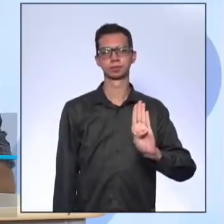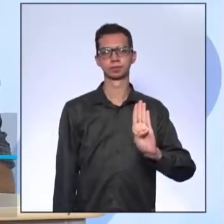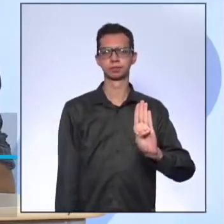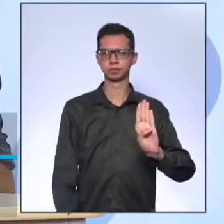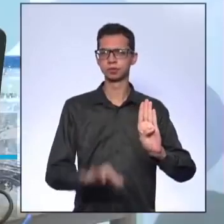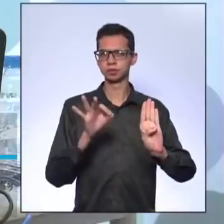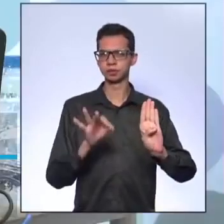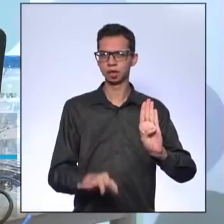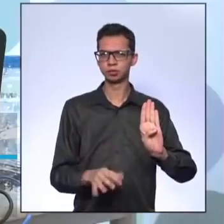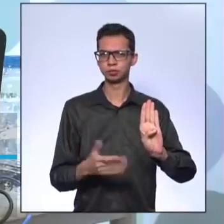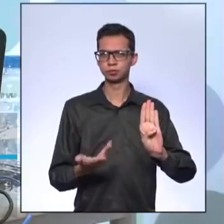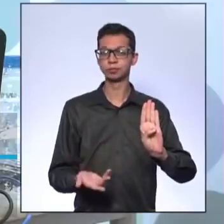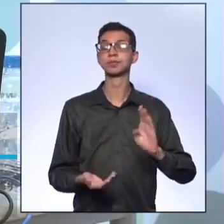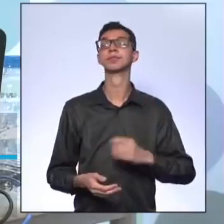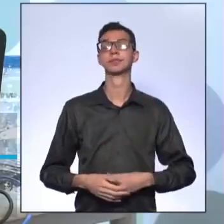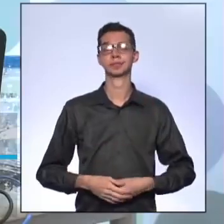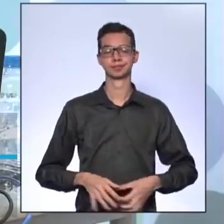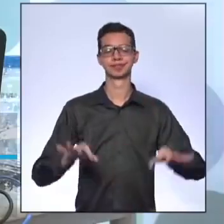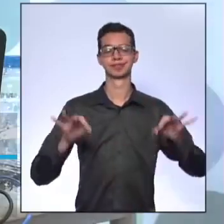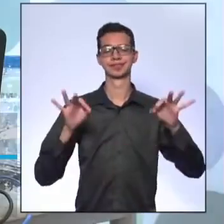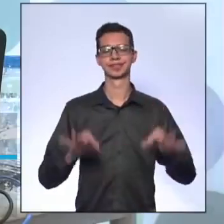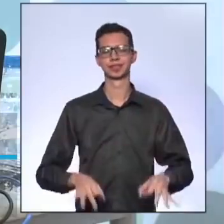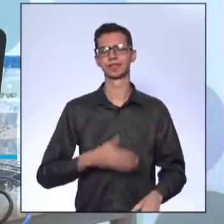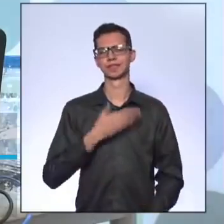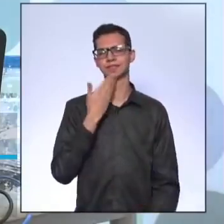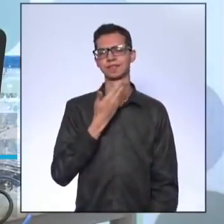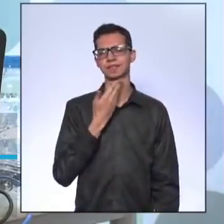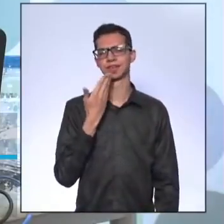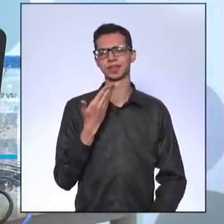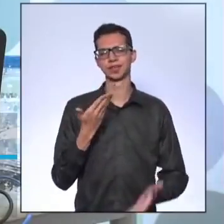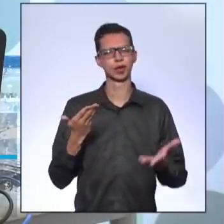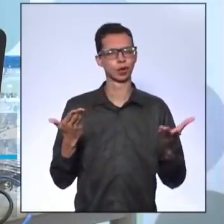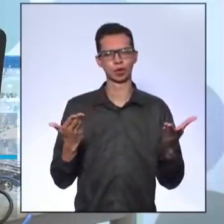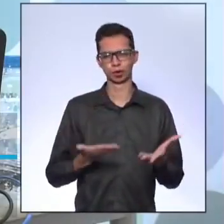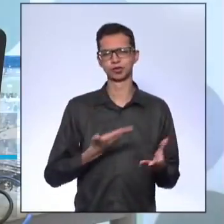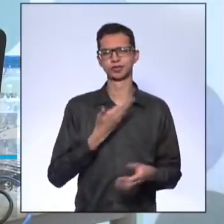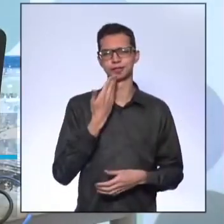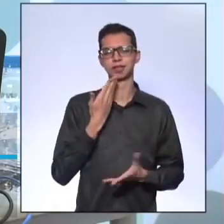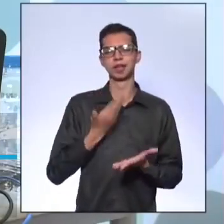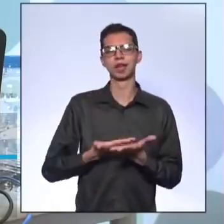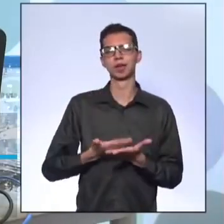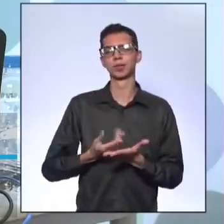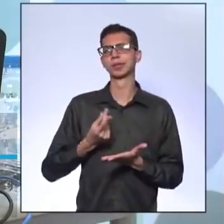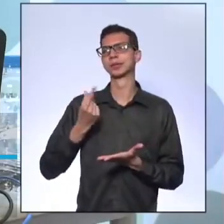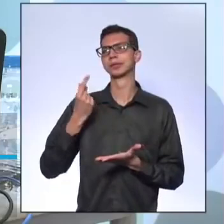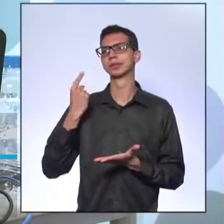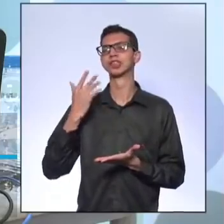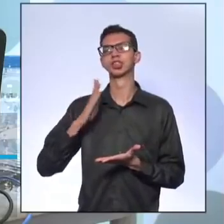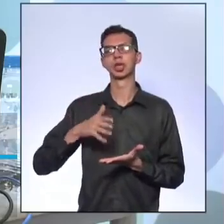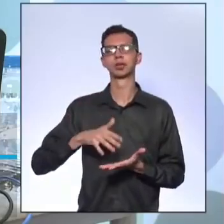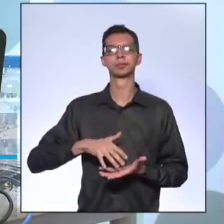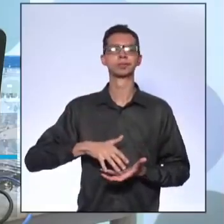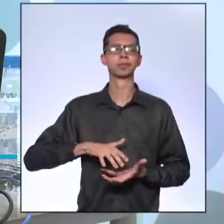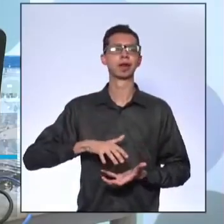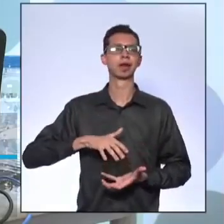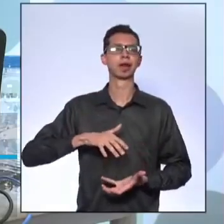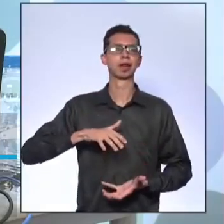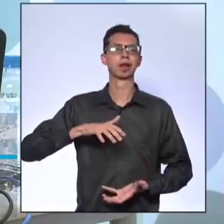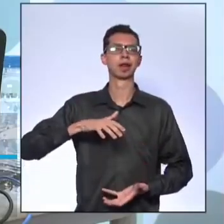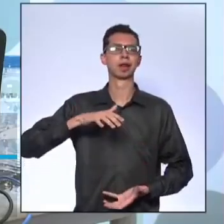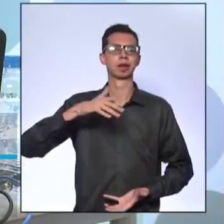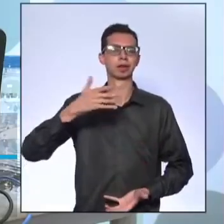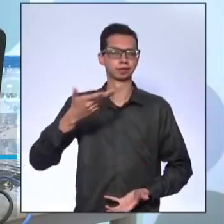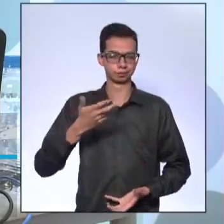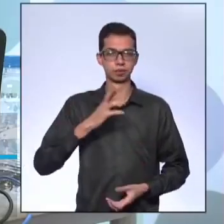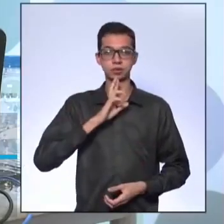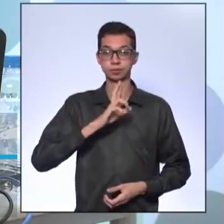certos? Estão certos, sim. Está muito fácil hoje, hein? Tanto de aula que a gente teve sobre o assunto, não tem como ter outra resposta.